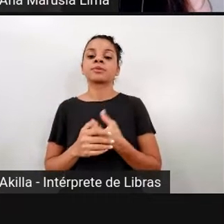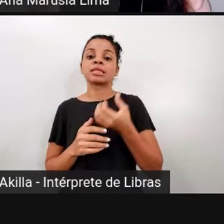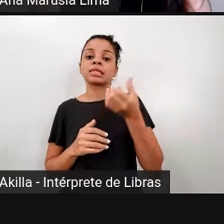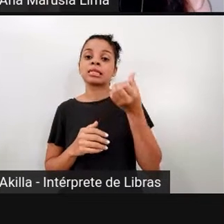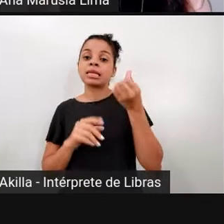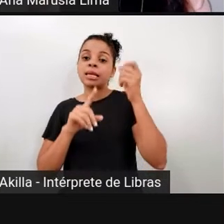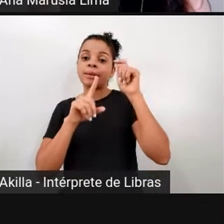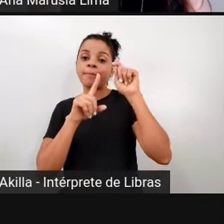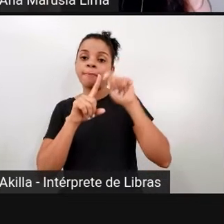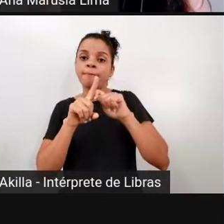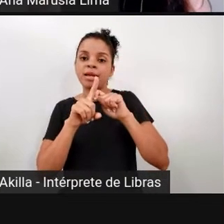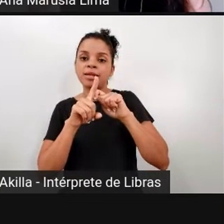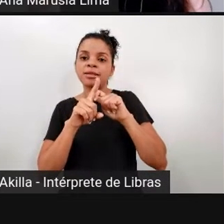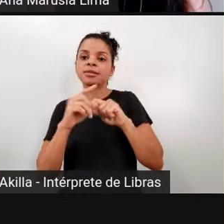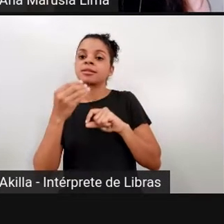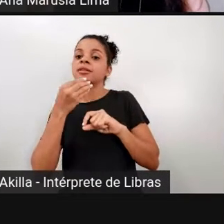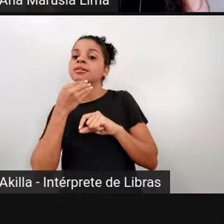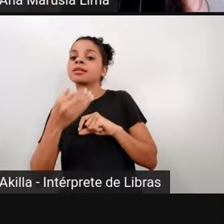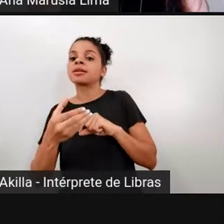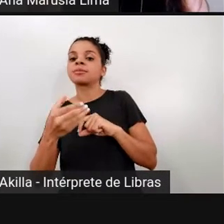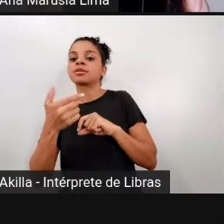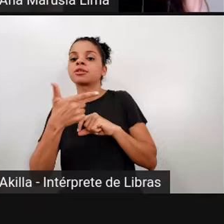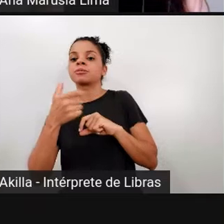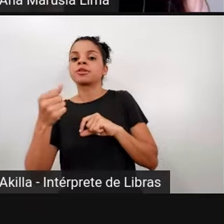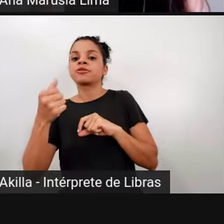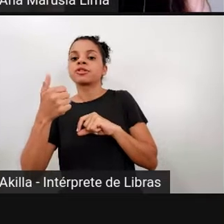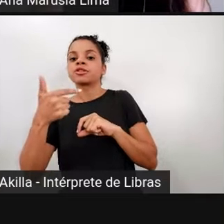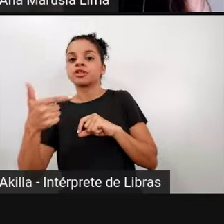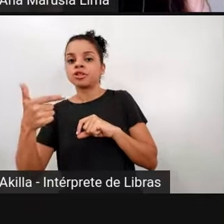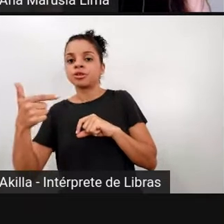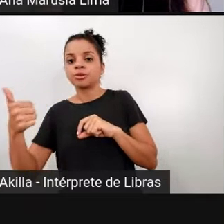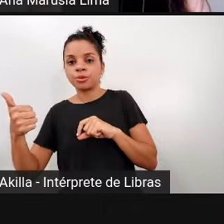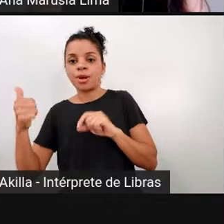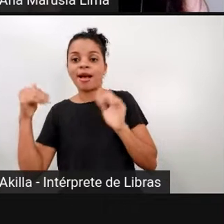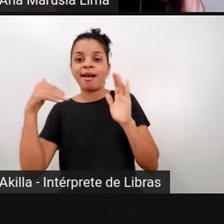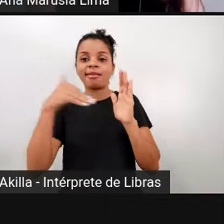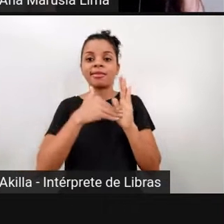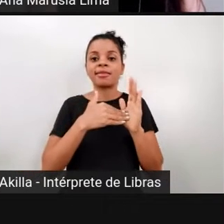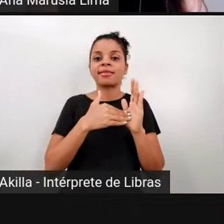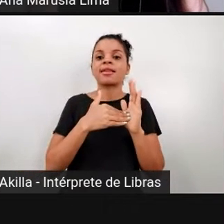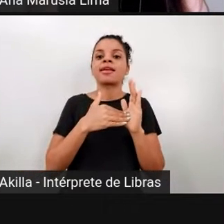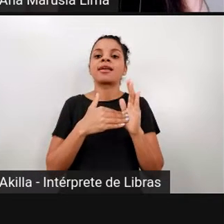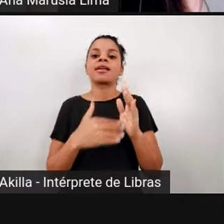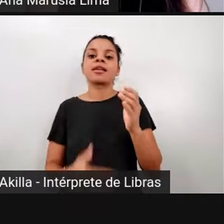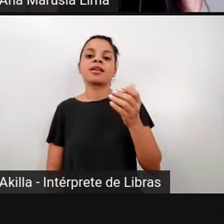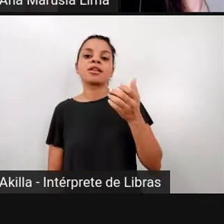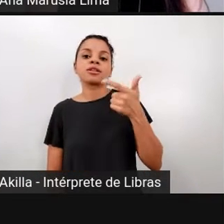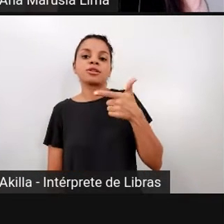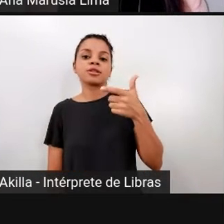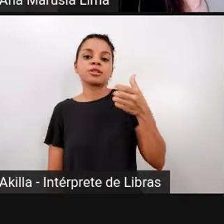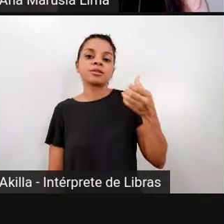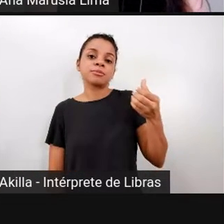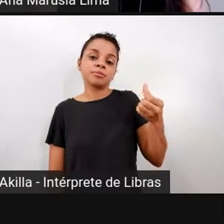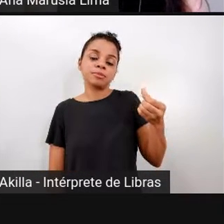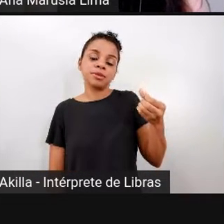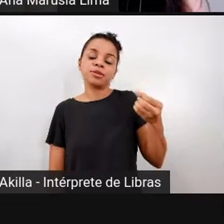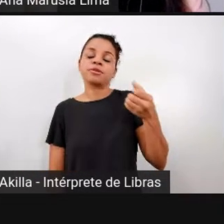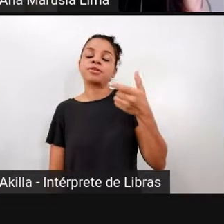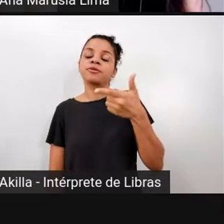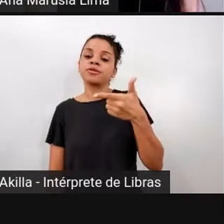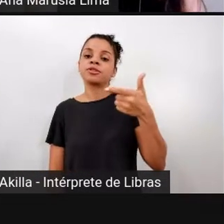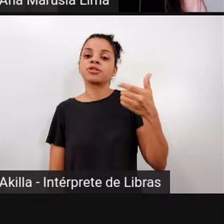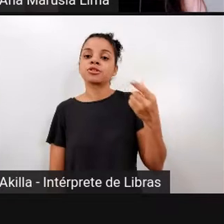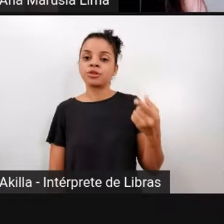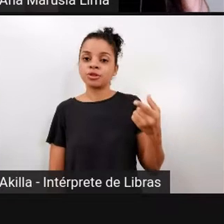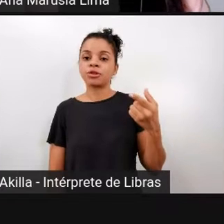de 2021 até junho de 2022, dobrou o número de seguidores, mesmo com um volume de postagens mensal muito,